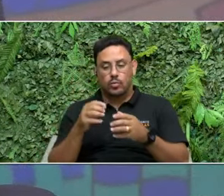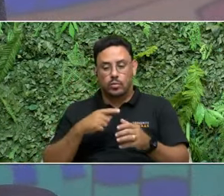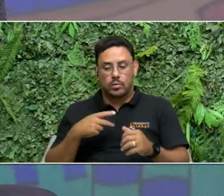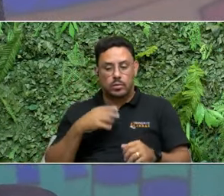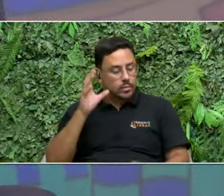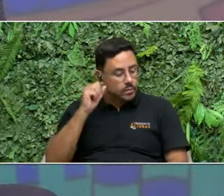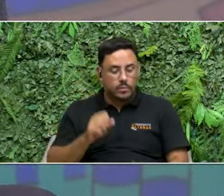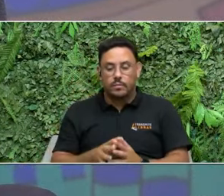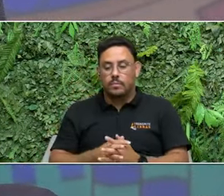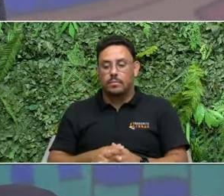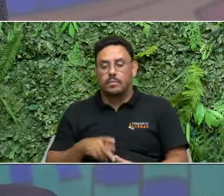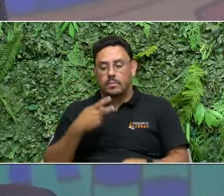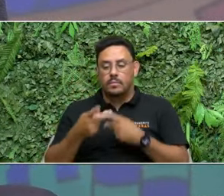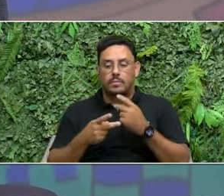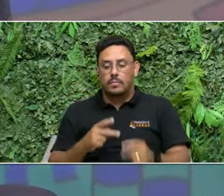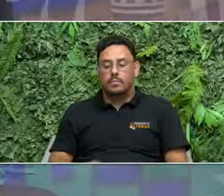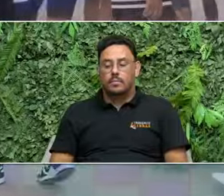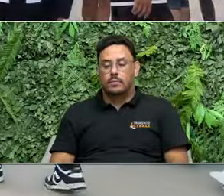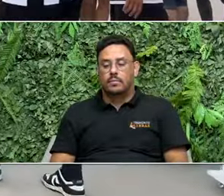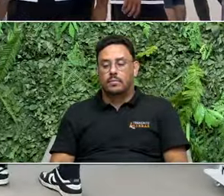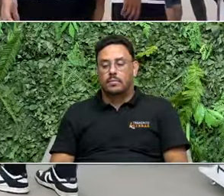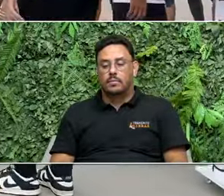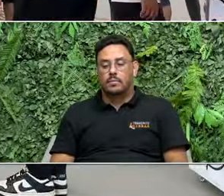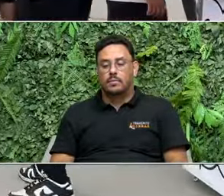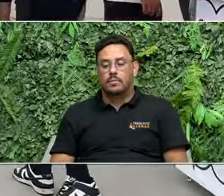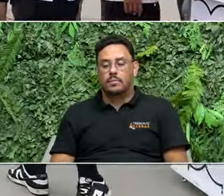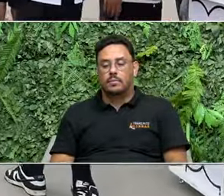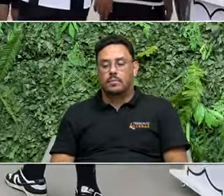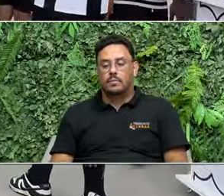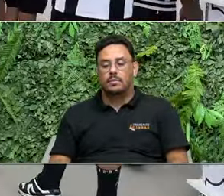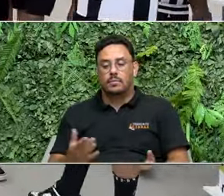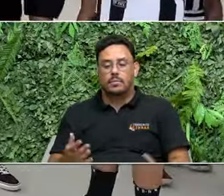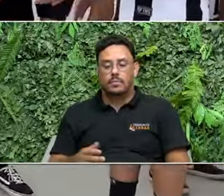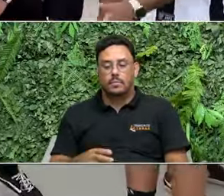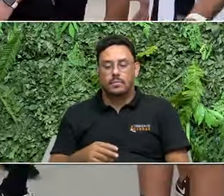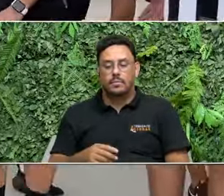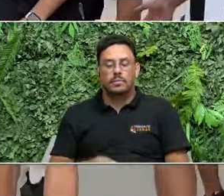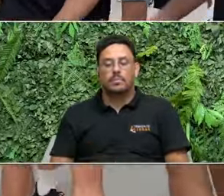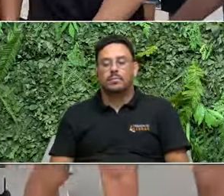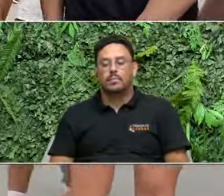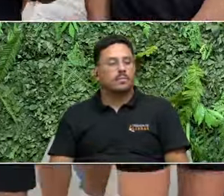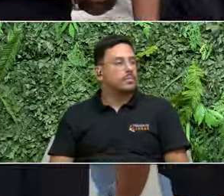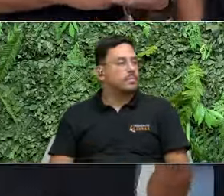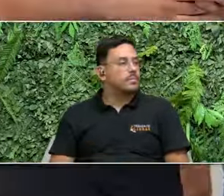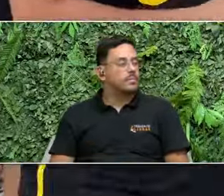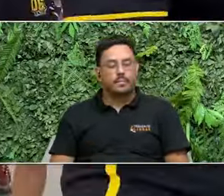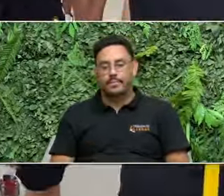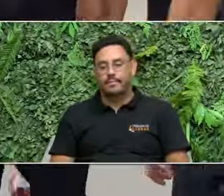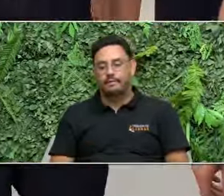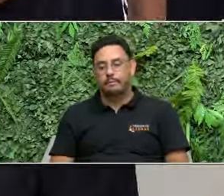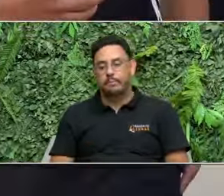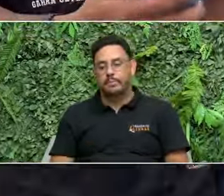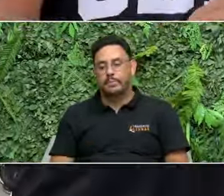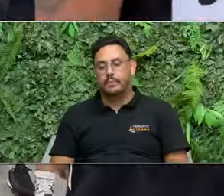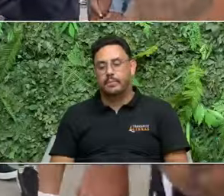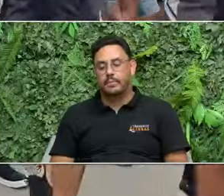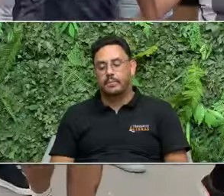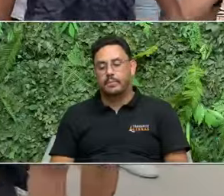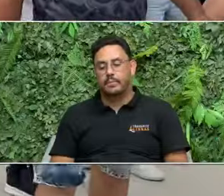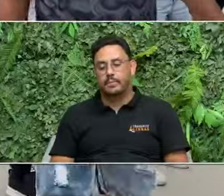povo fala Bibi o Bibico da Galera Rubens ralho é o